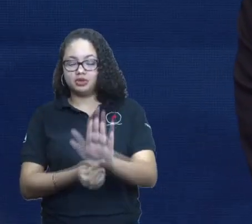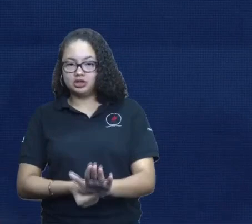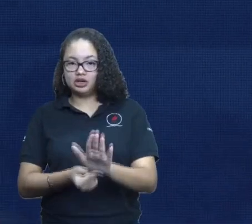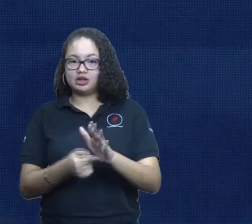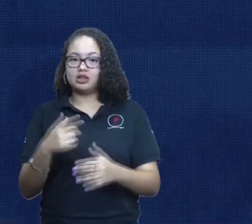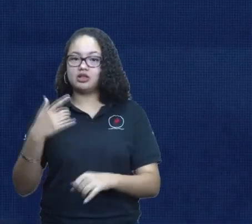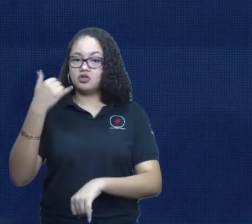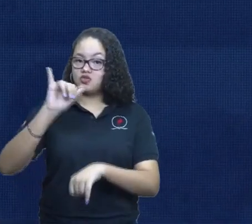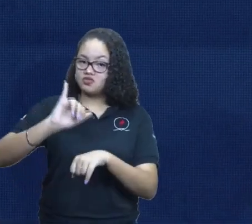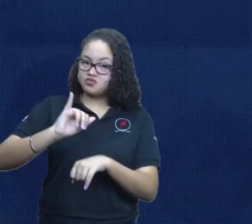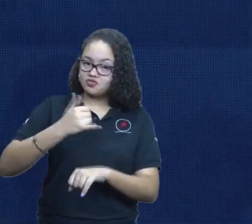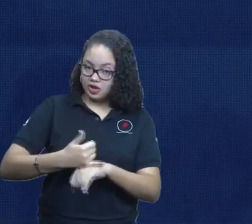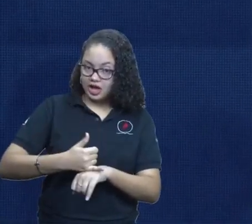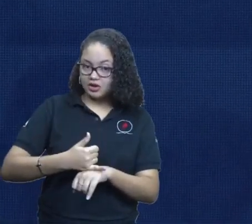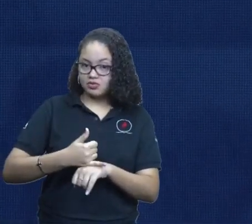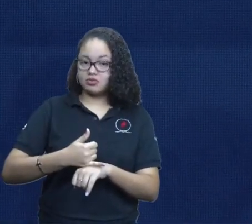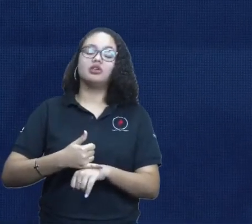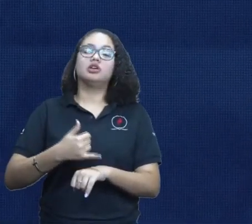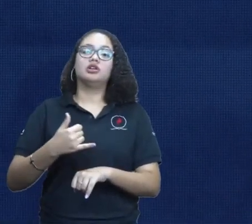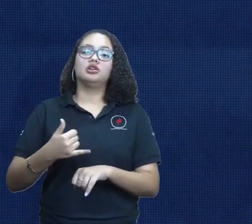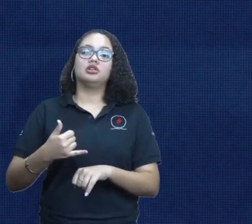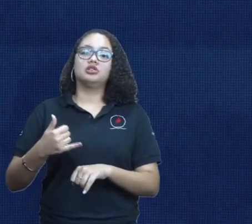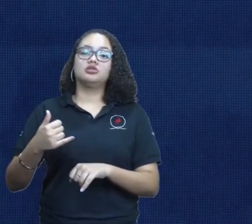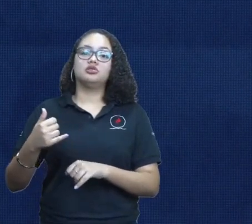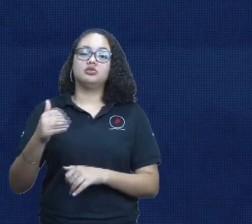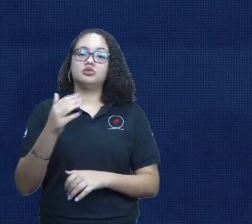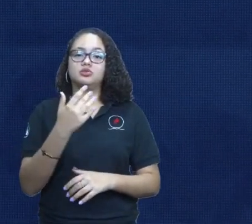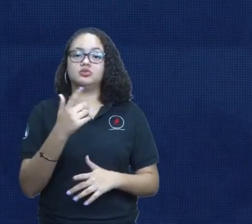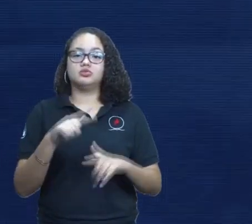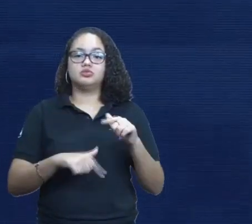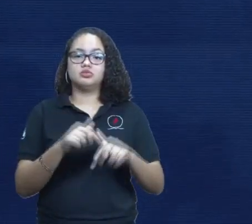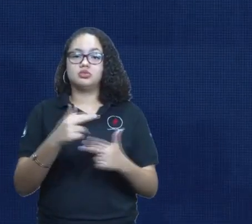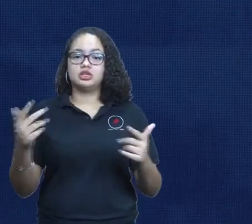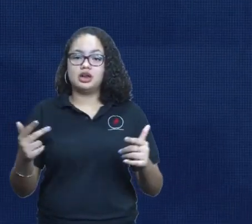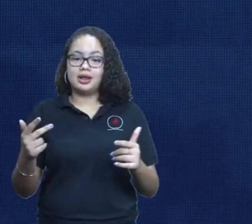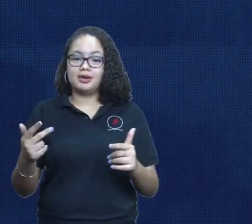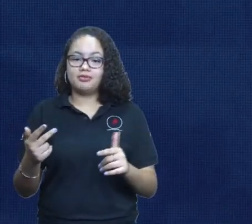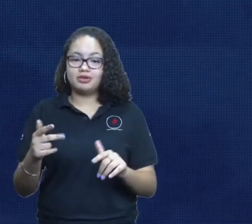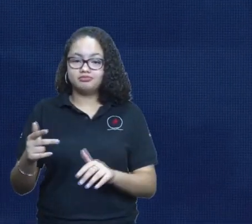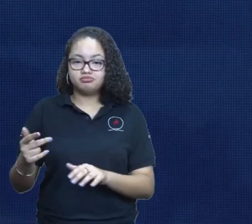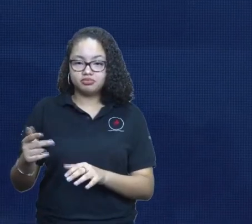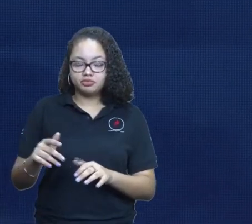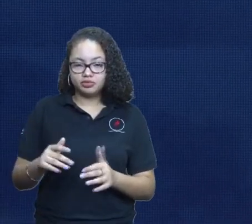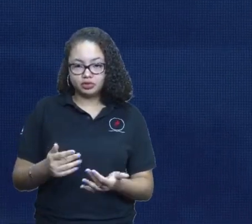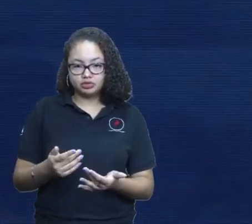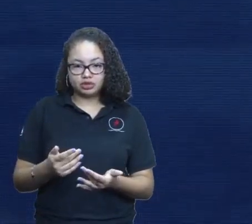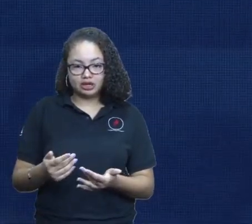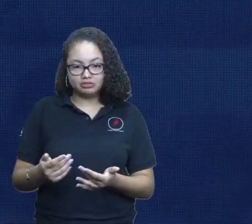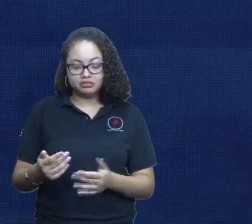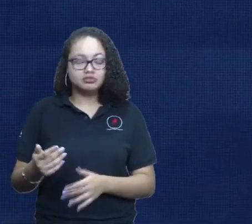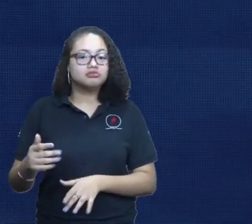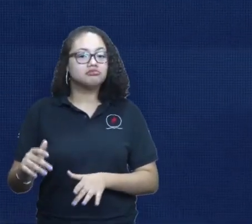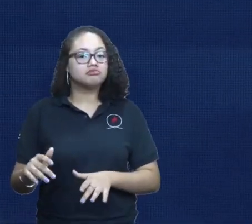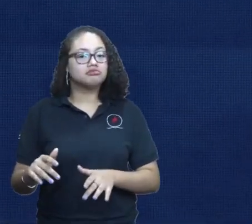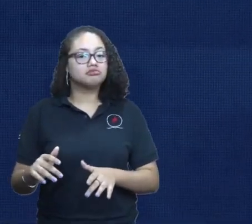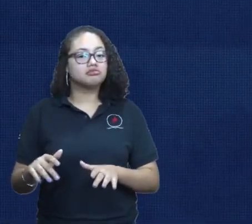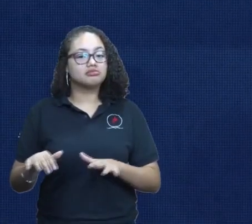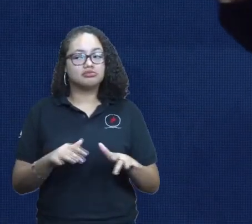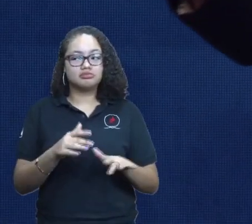no Machado mas nada e vai flutuar Alguém disse glória a